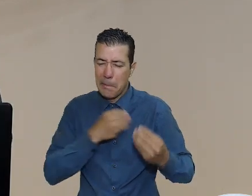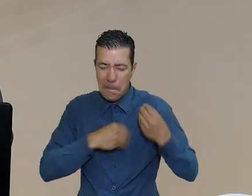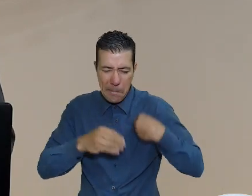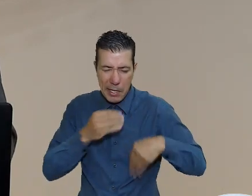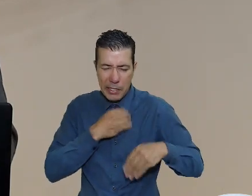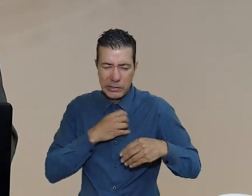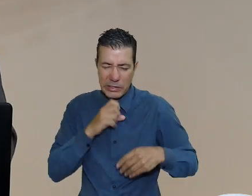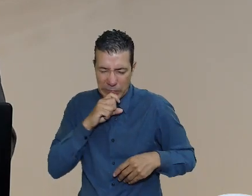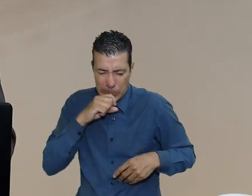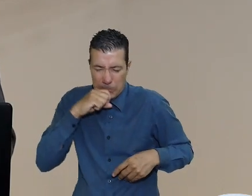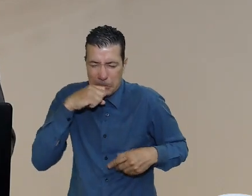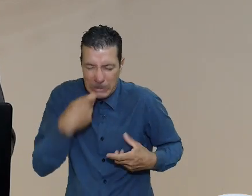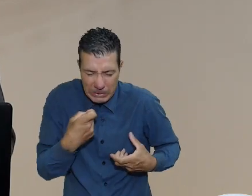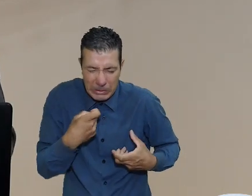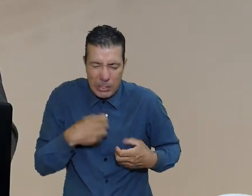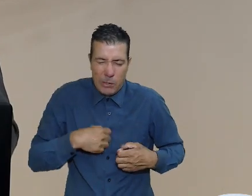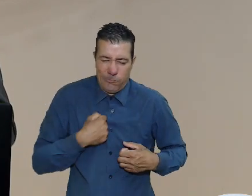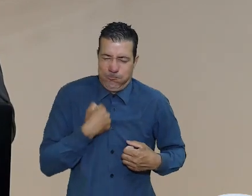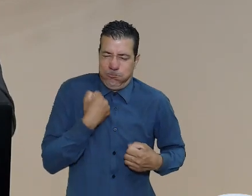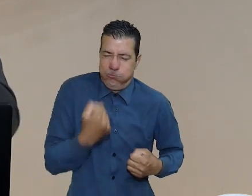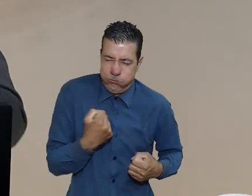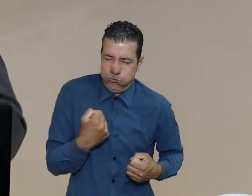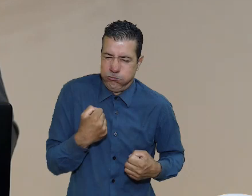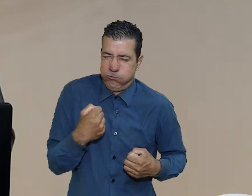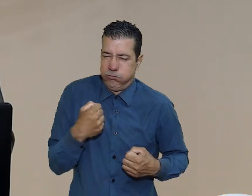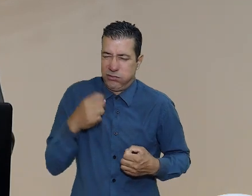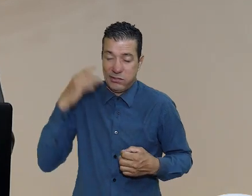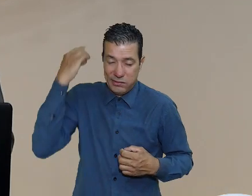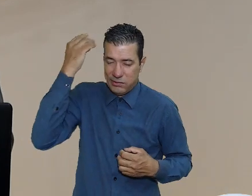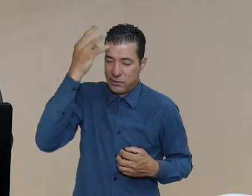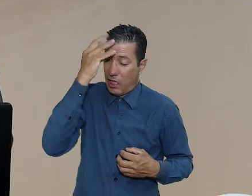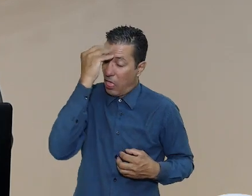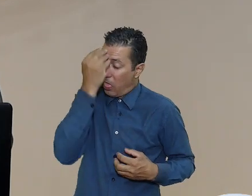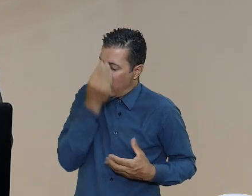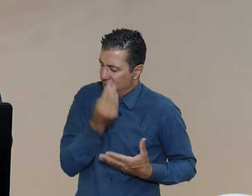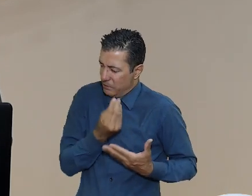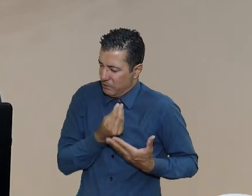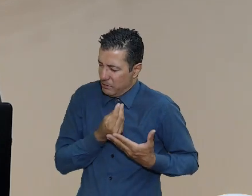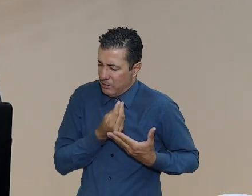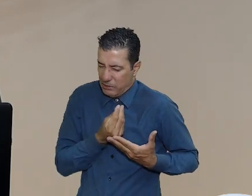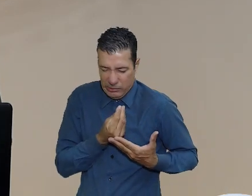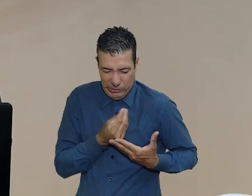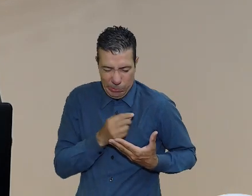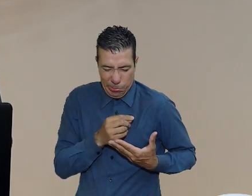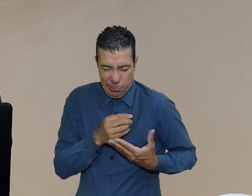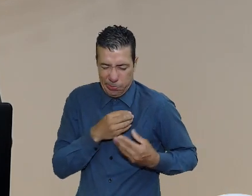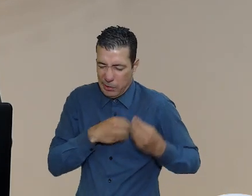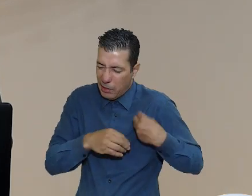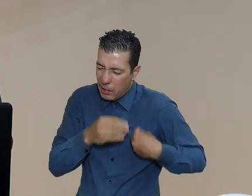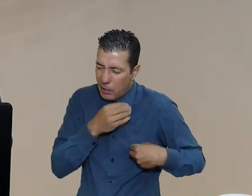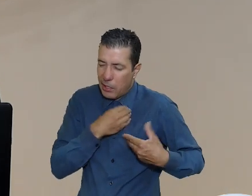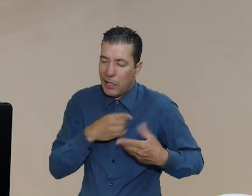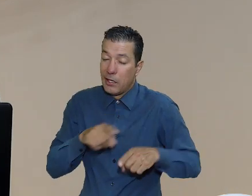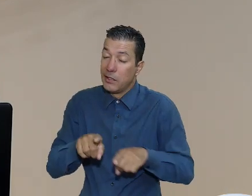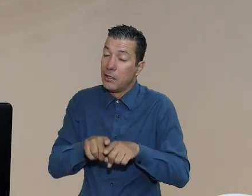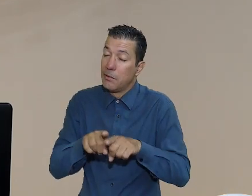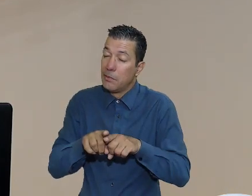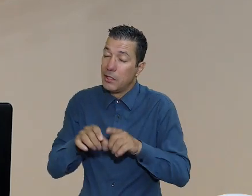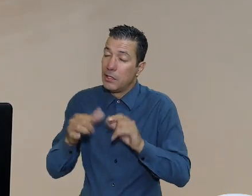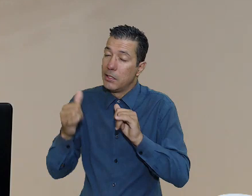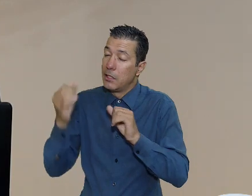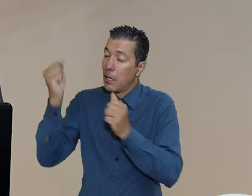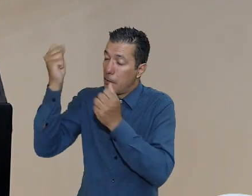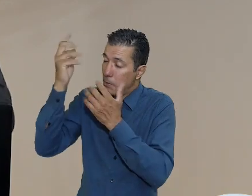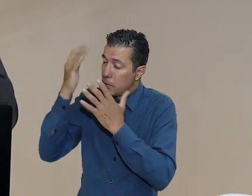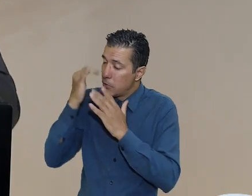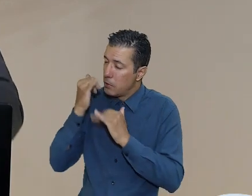ódio, da corrupção espiritual. E que o Senhor possa nos abençoar agora com o teu perdão